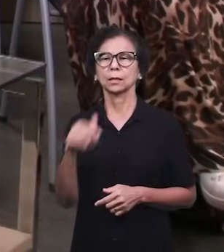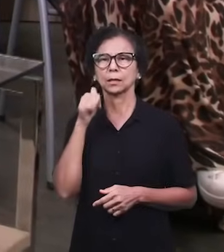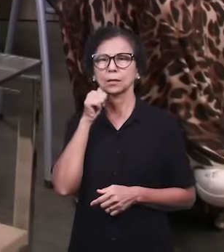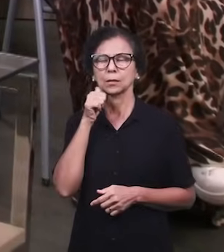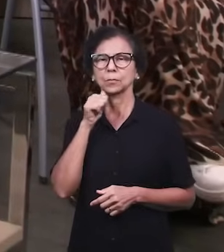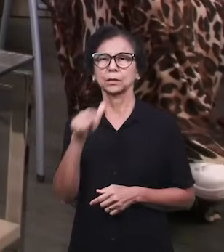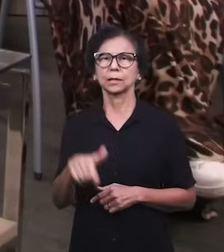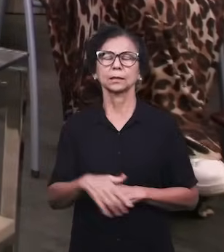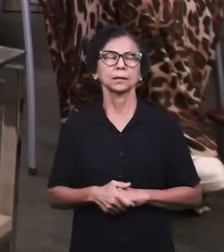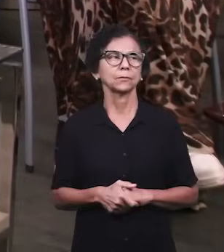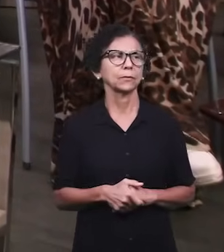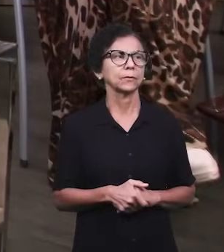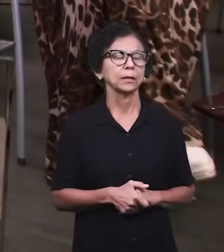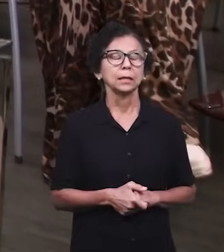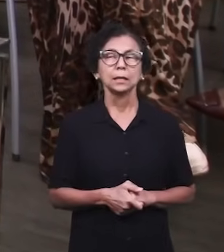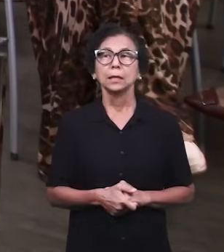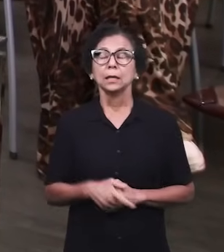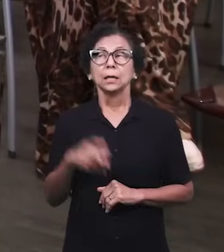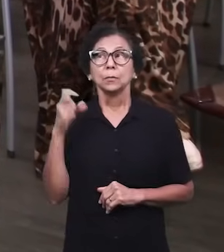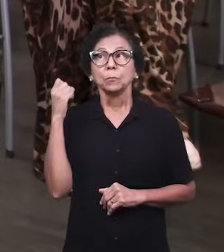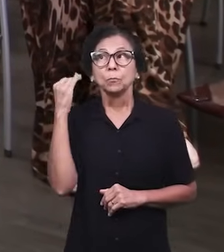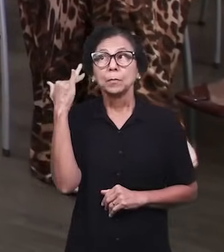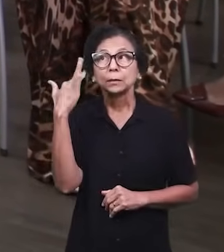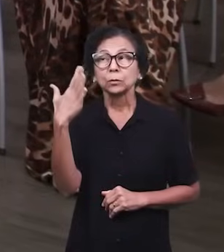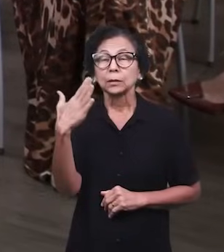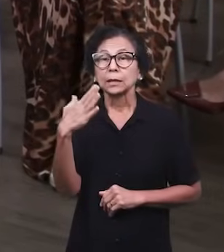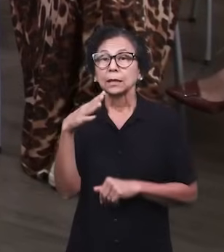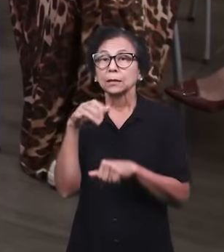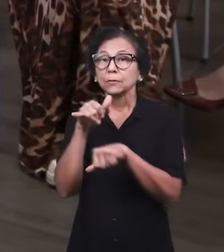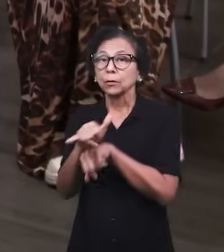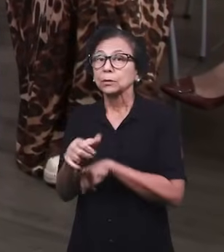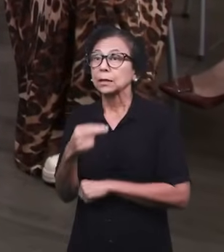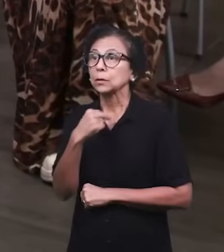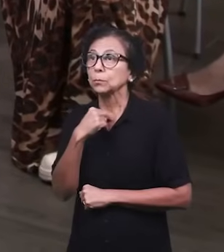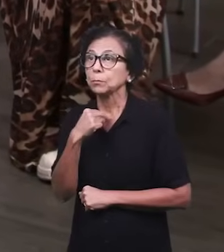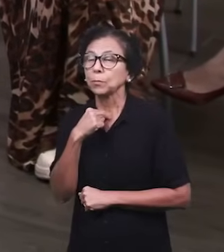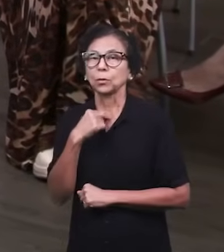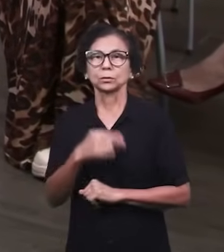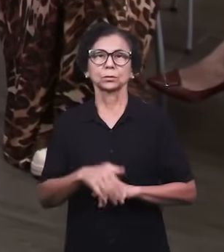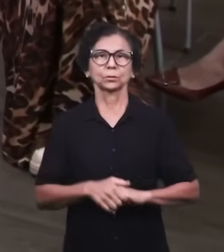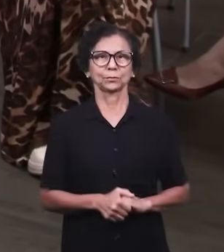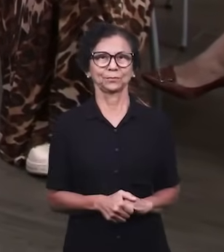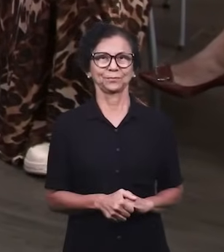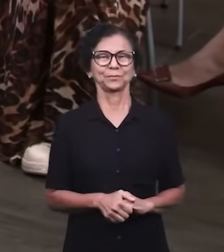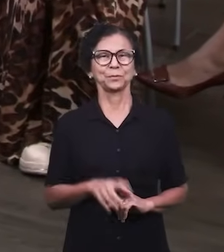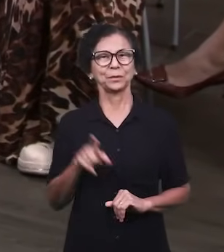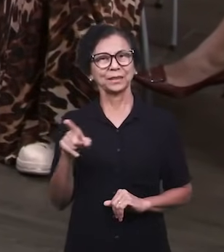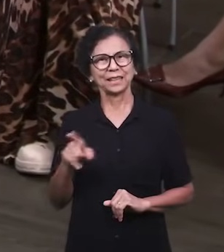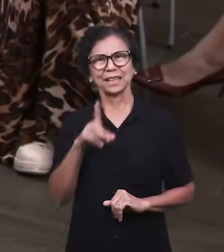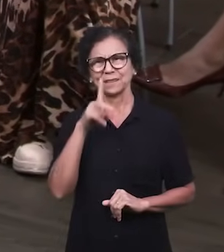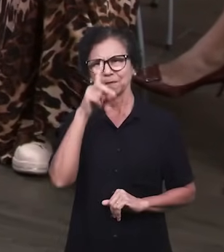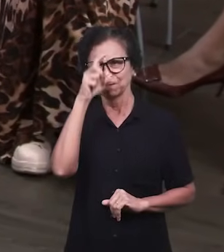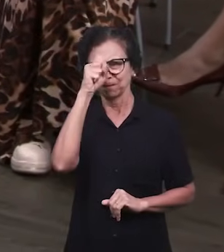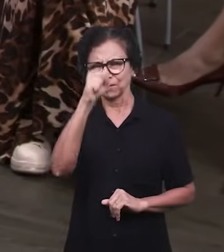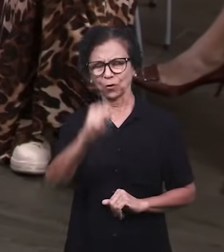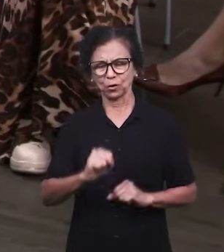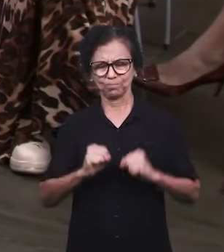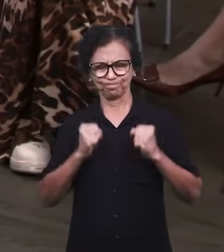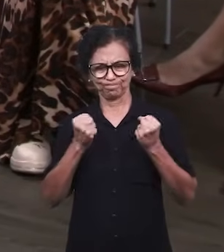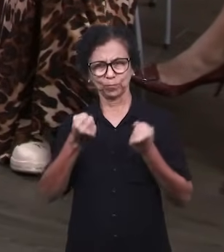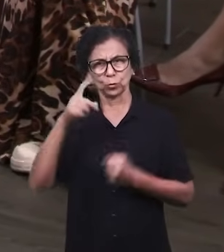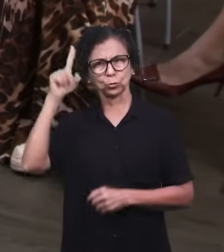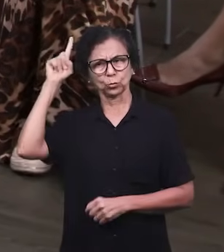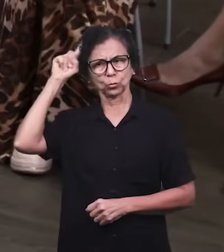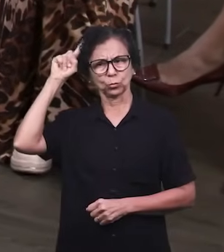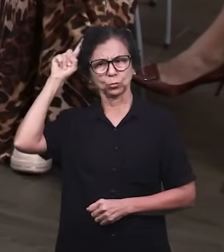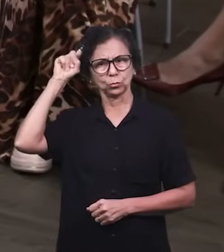sem madrugada. Porque ela sente na madrugada que é o fortalecimento dela. E é uma madrugadora assídua. Todo